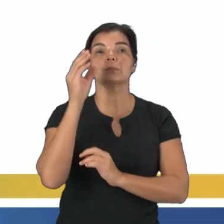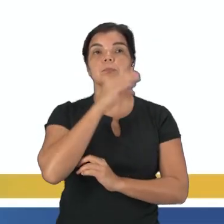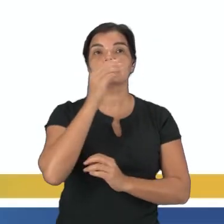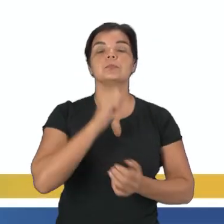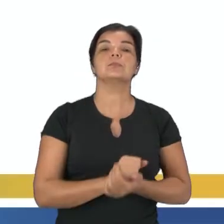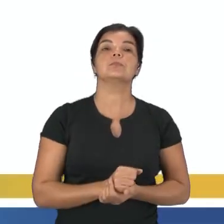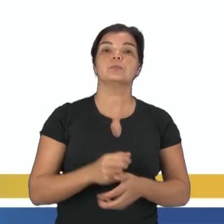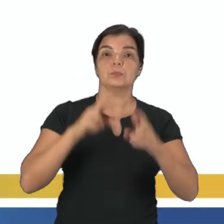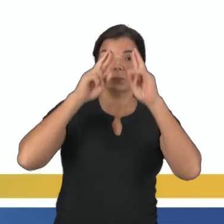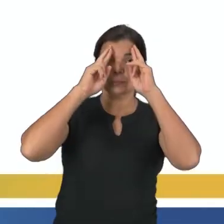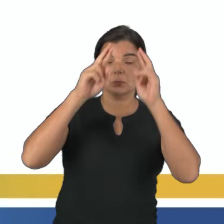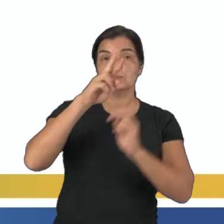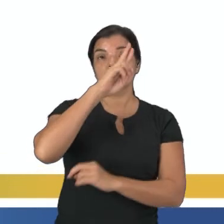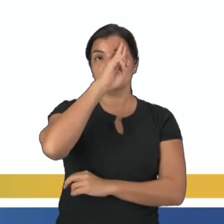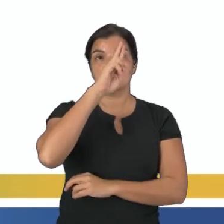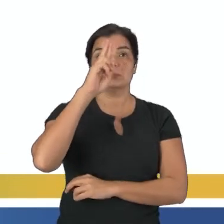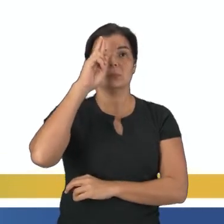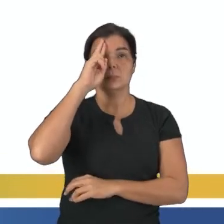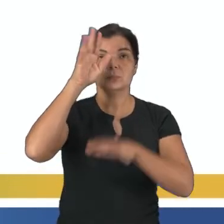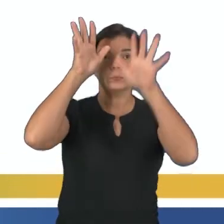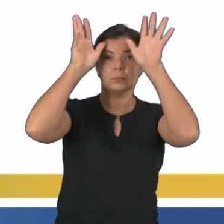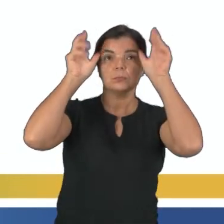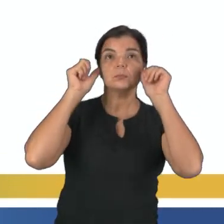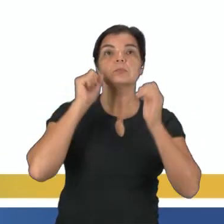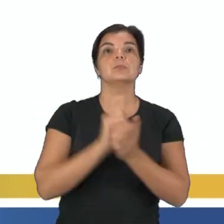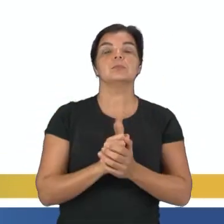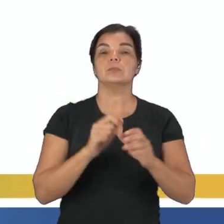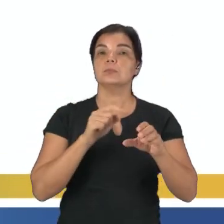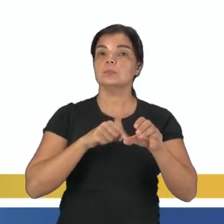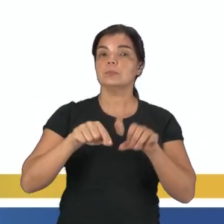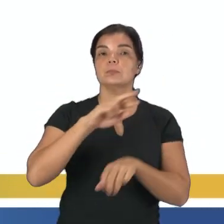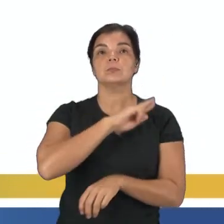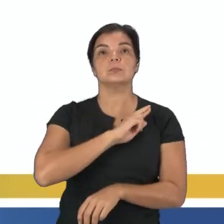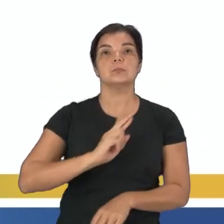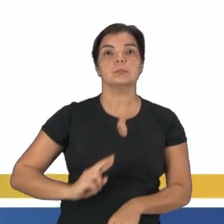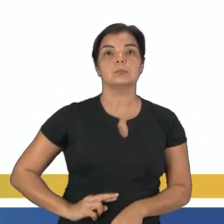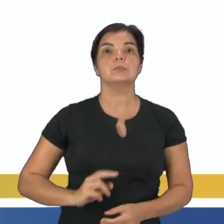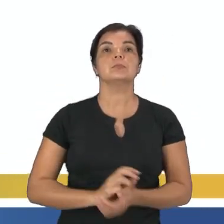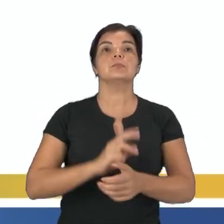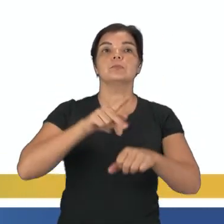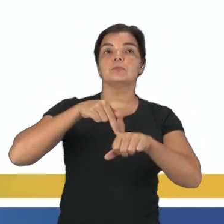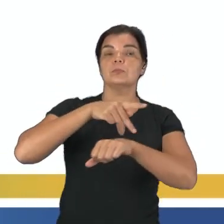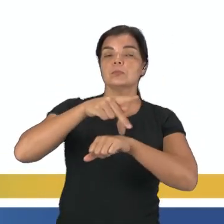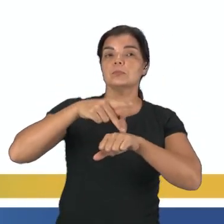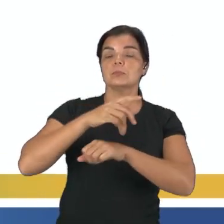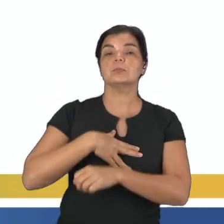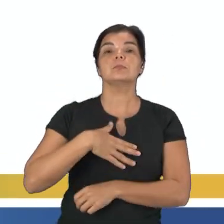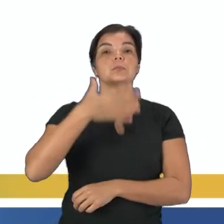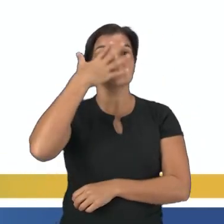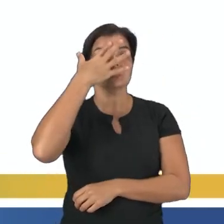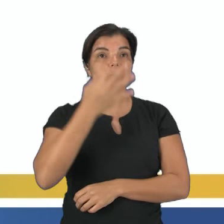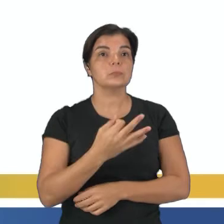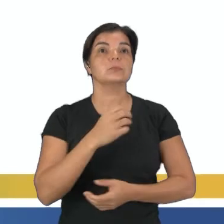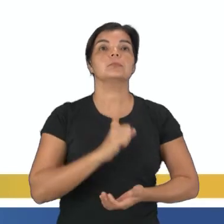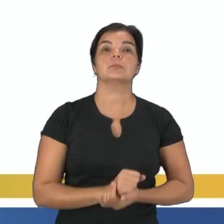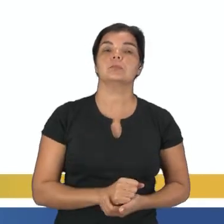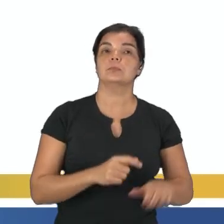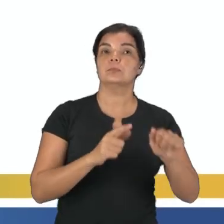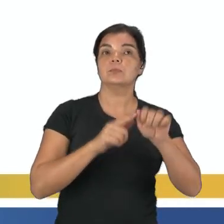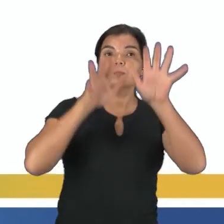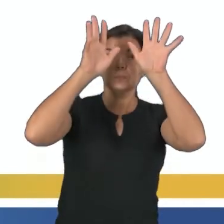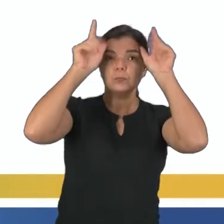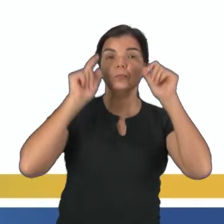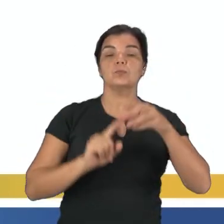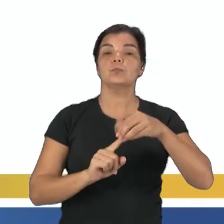rapidamente. Observem aí. A respeito da história do Acre, dentro dos ciclos da República em nosso país, podemos afirmar